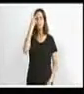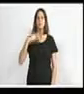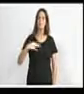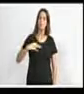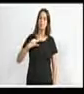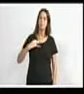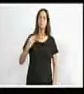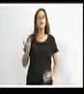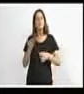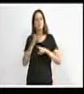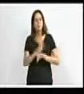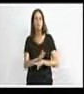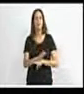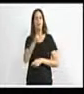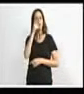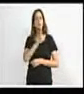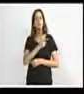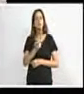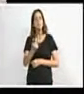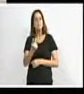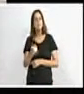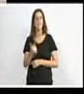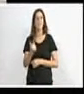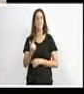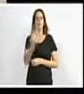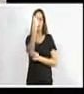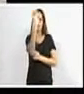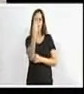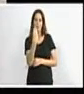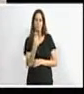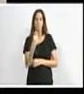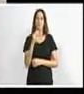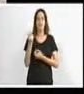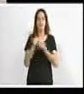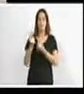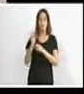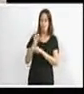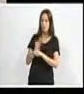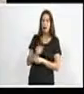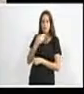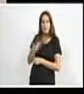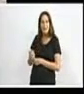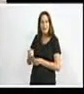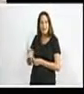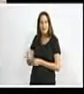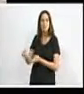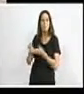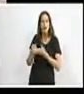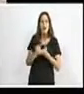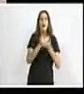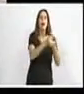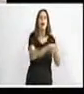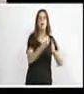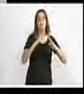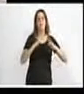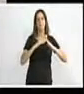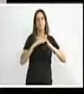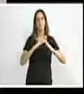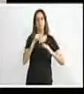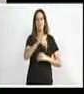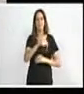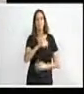nas sinaleiras, seria muito importante. A Casa São Simeão precisa de ajuda. E esse pedágio vai